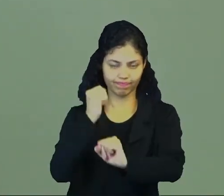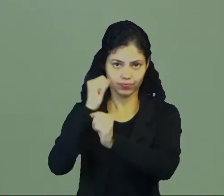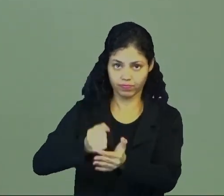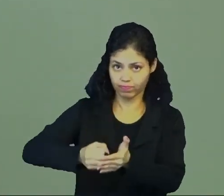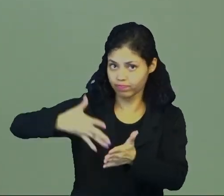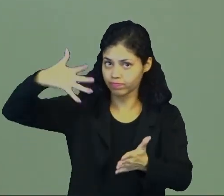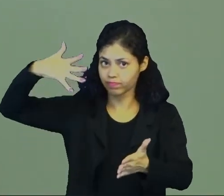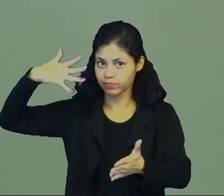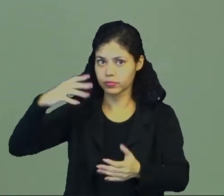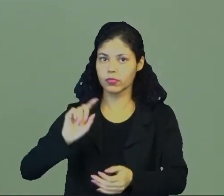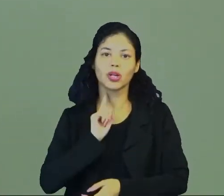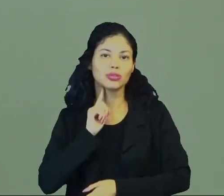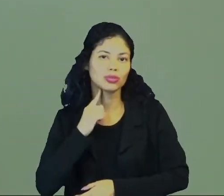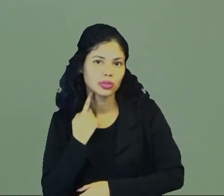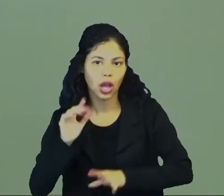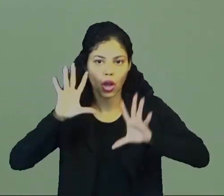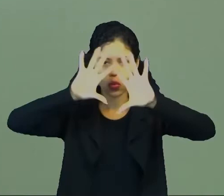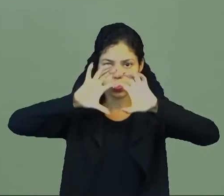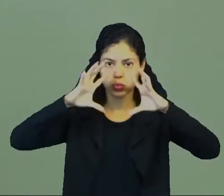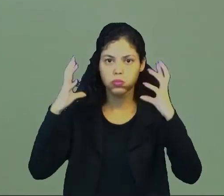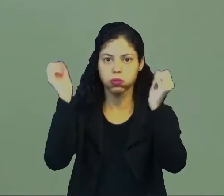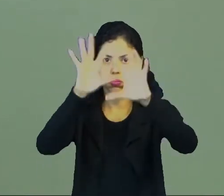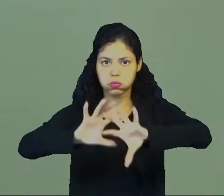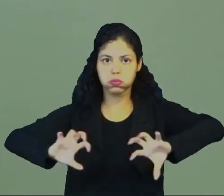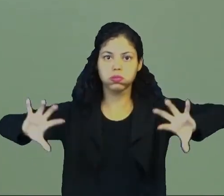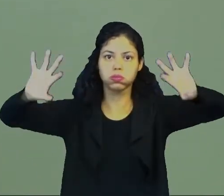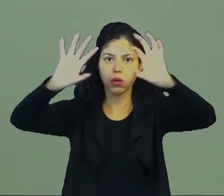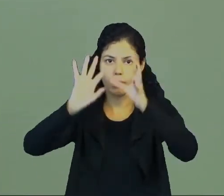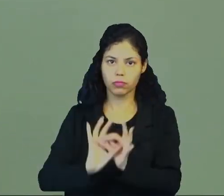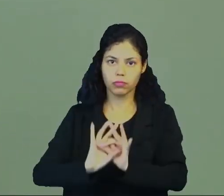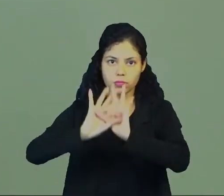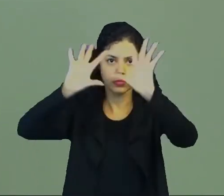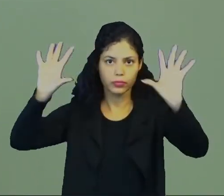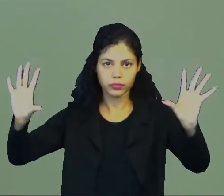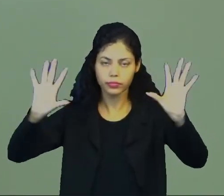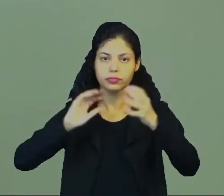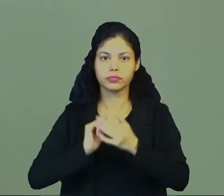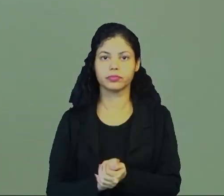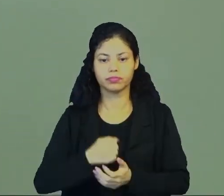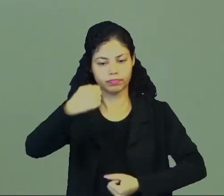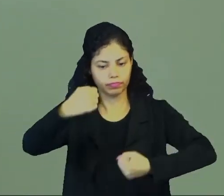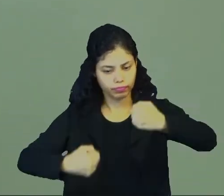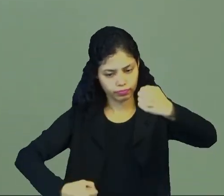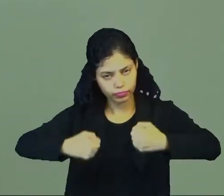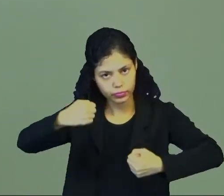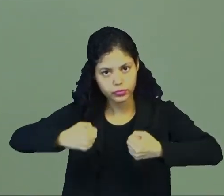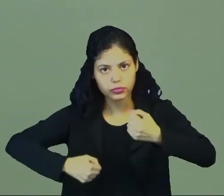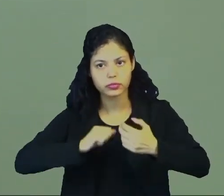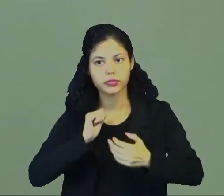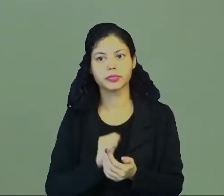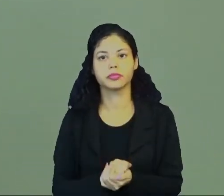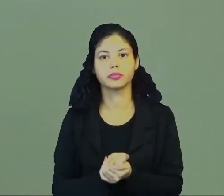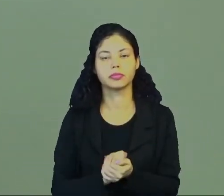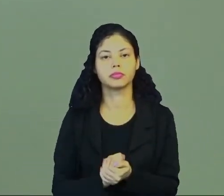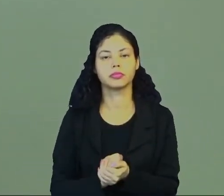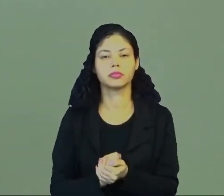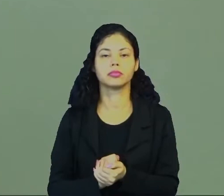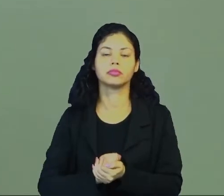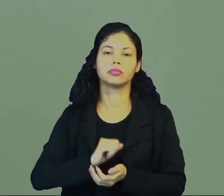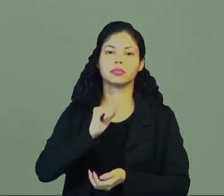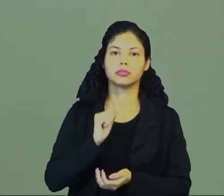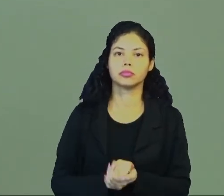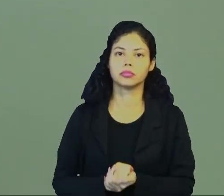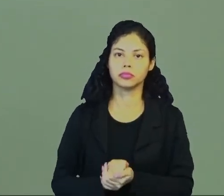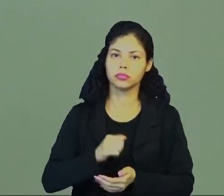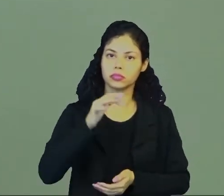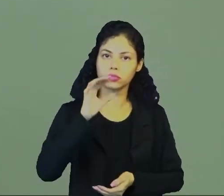excesso, a poluição, né, os gases atmosféricos lançados aí, né, pelos carros, né, que são aí os dióxido de carbono,